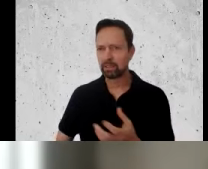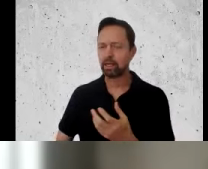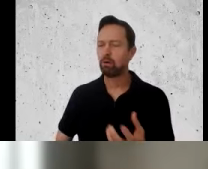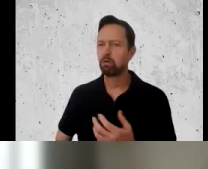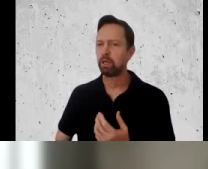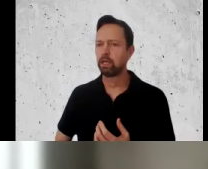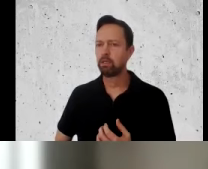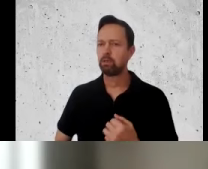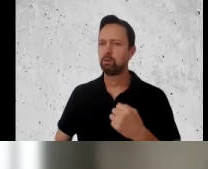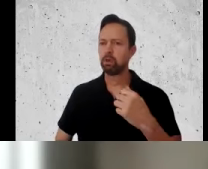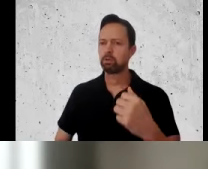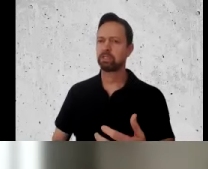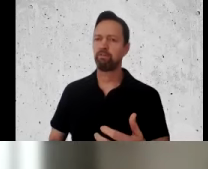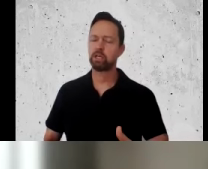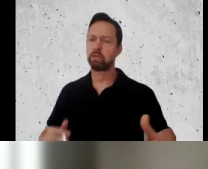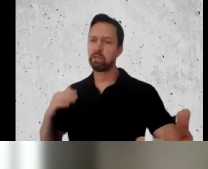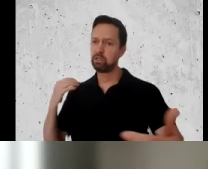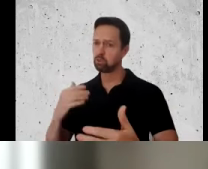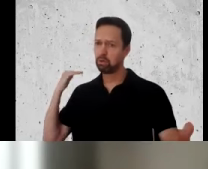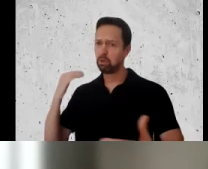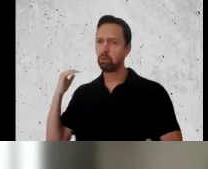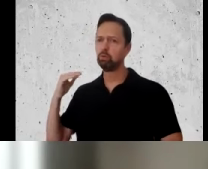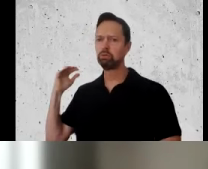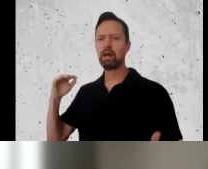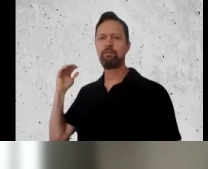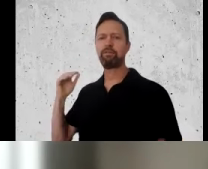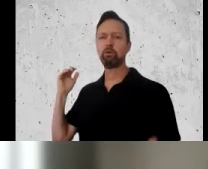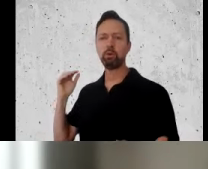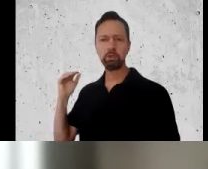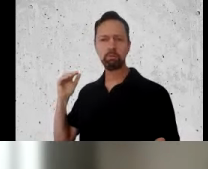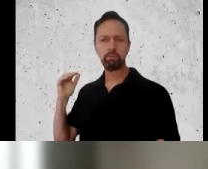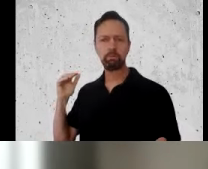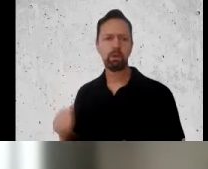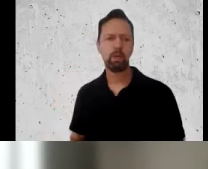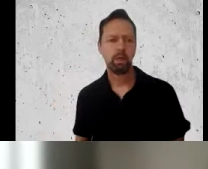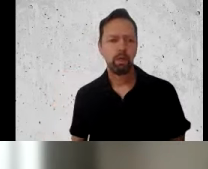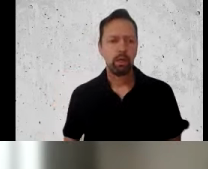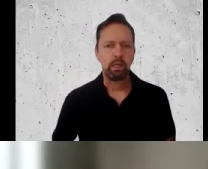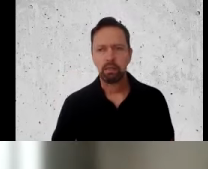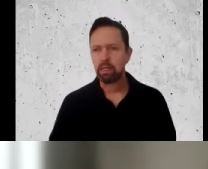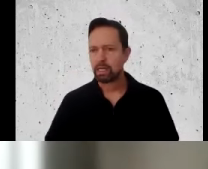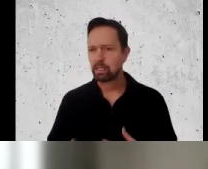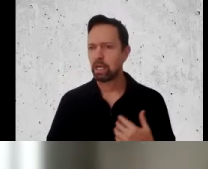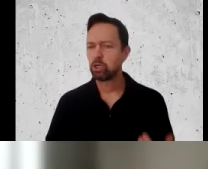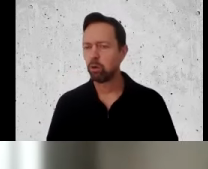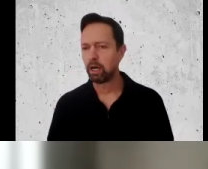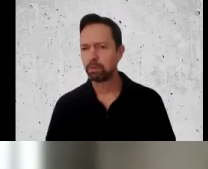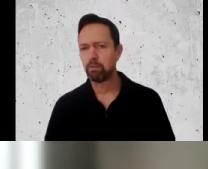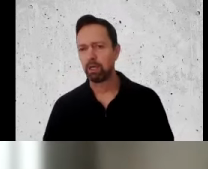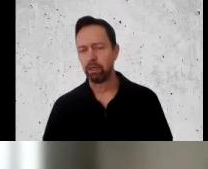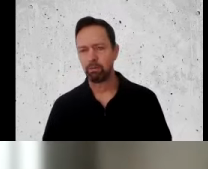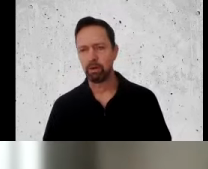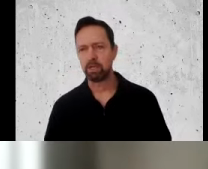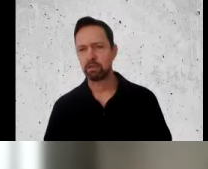monopólio bilateral, que eu falei, no momento que você fecha isso, um está refém do outro, e essa ideia de